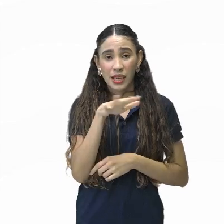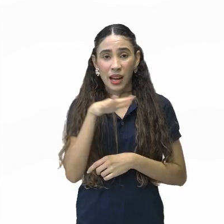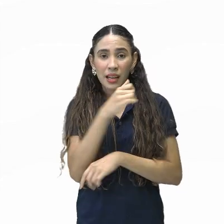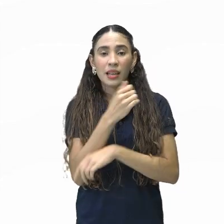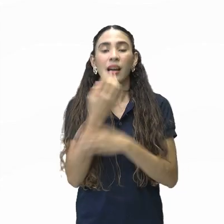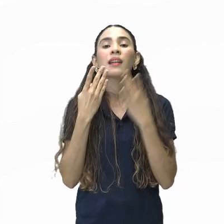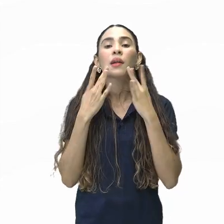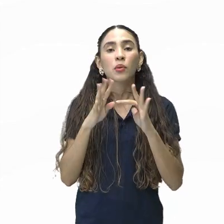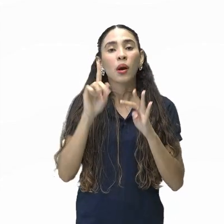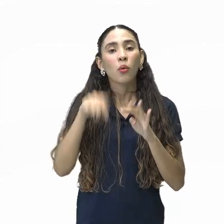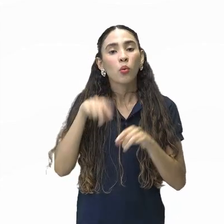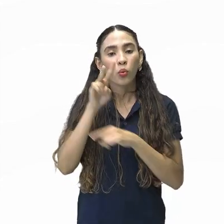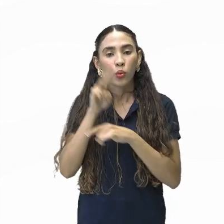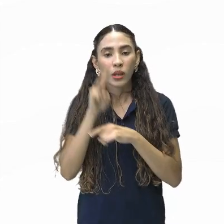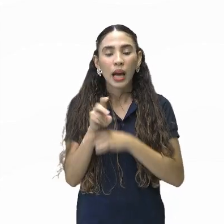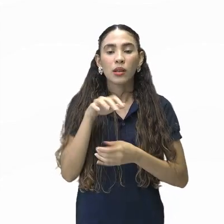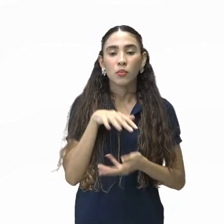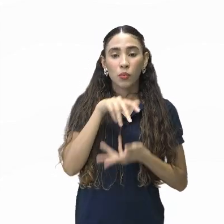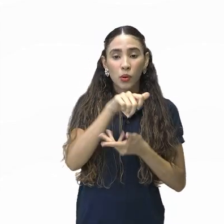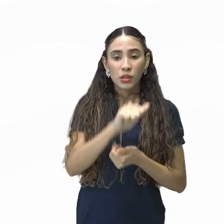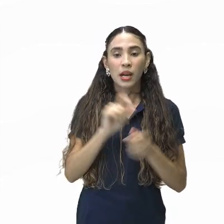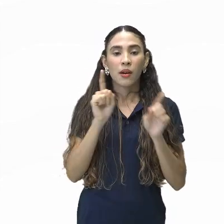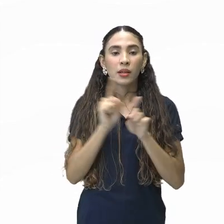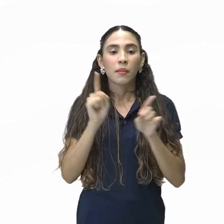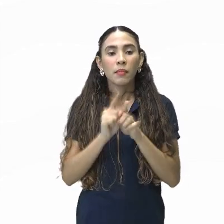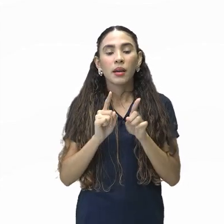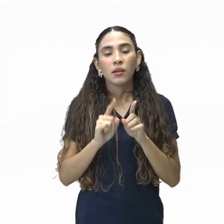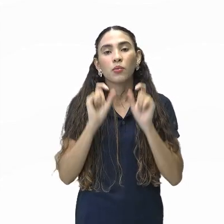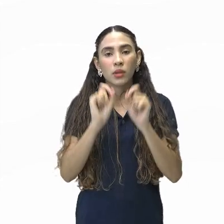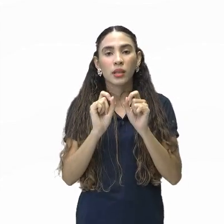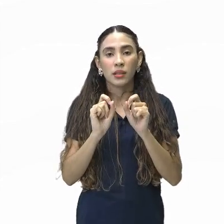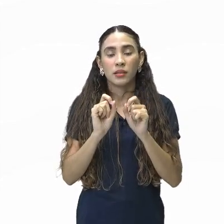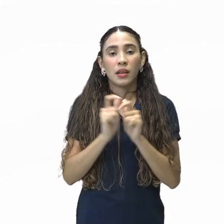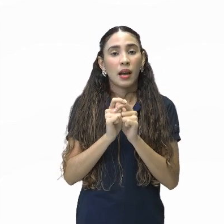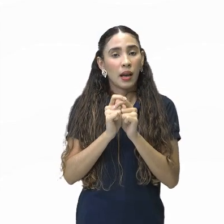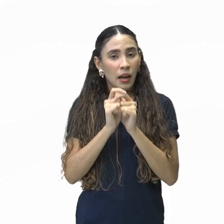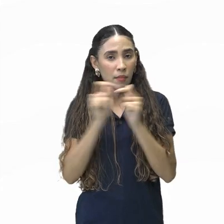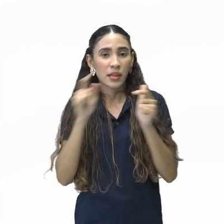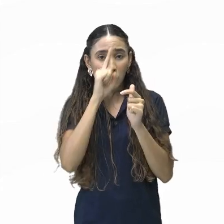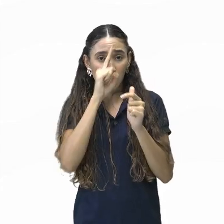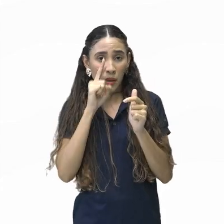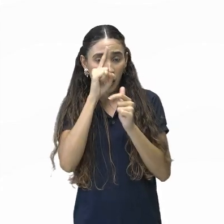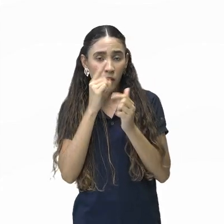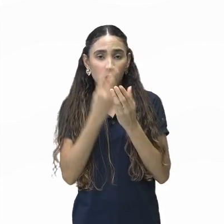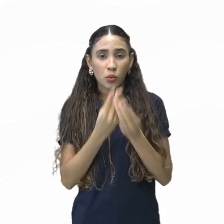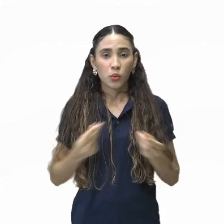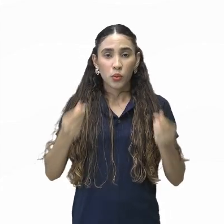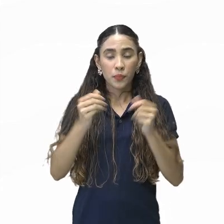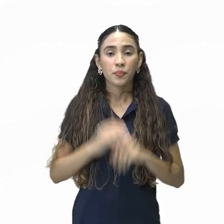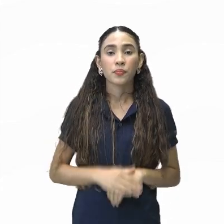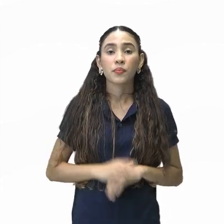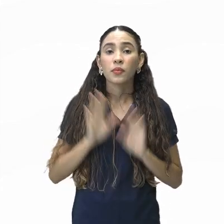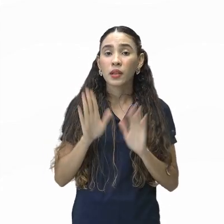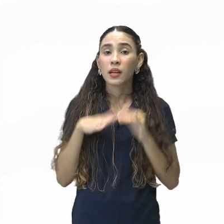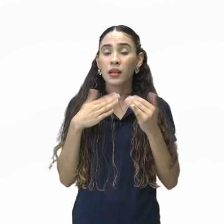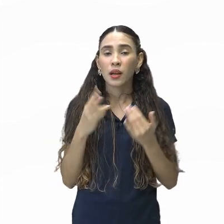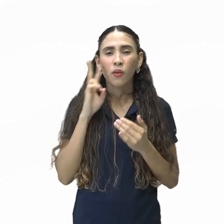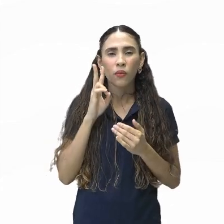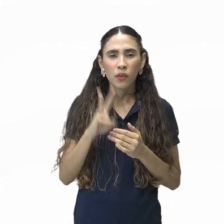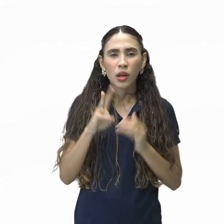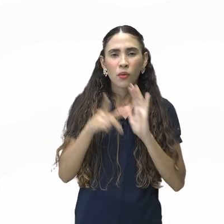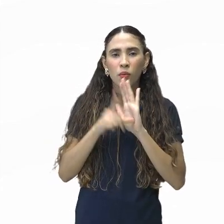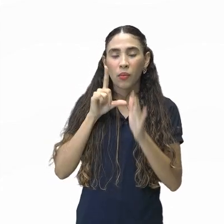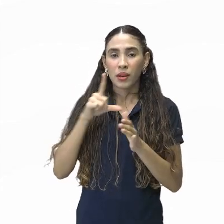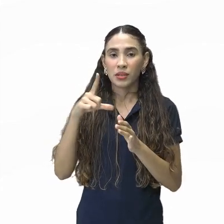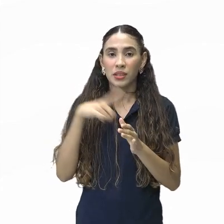é prioridade em níveis mundiais em razão de suas elevadas ameaças de extinção. Então, a gente viu anteriormente